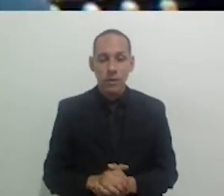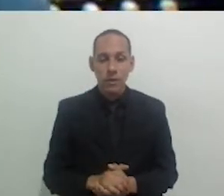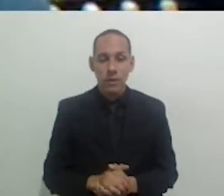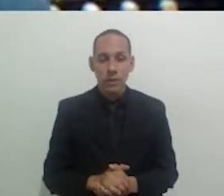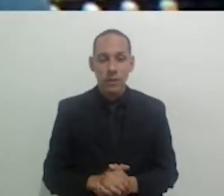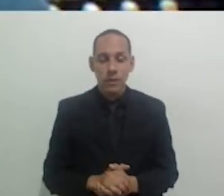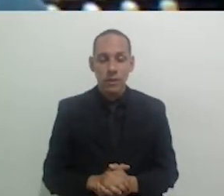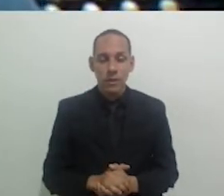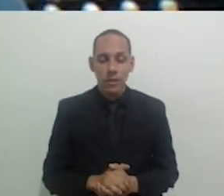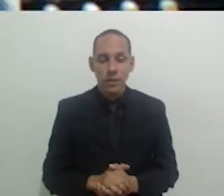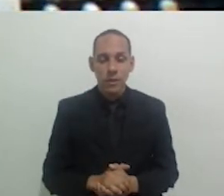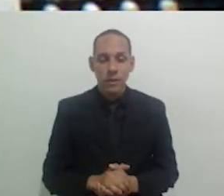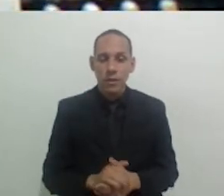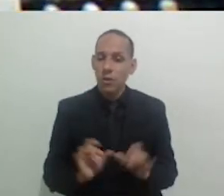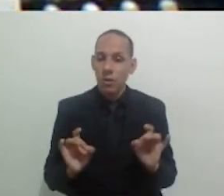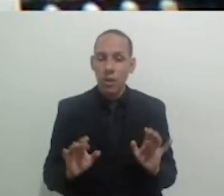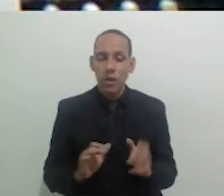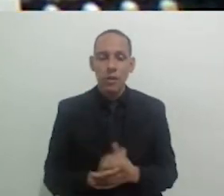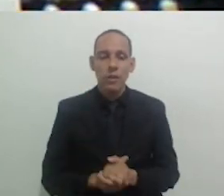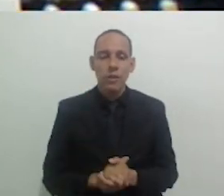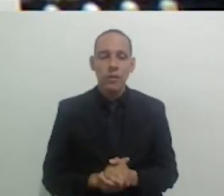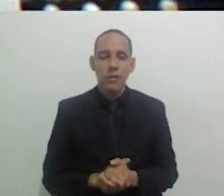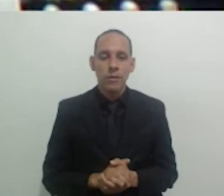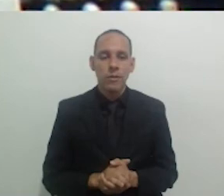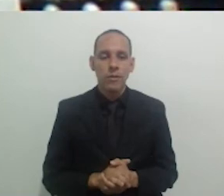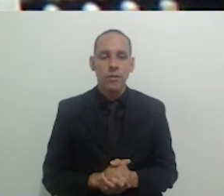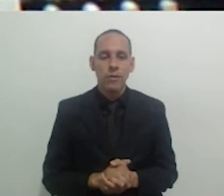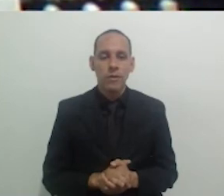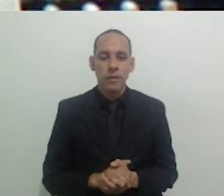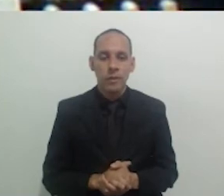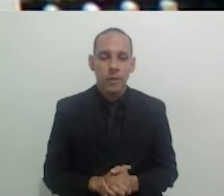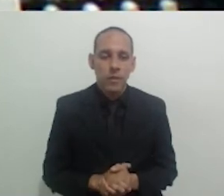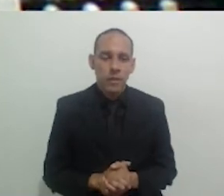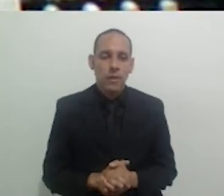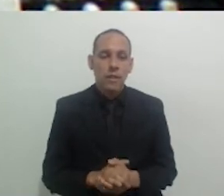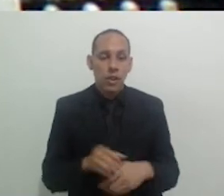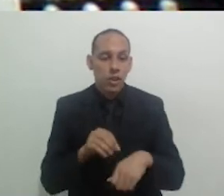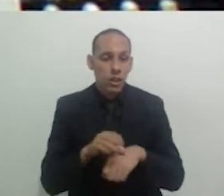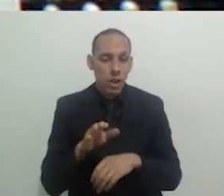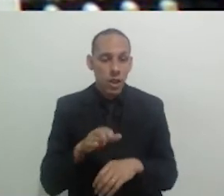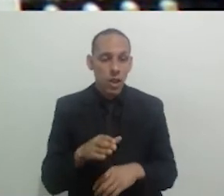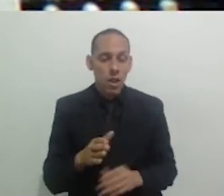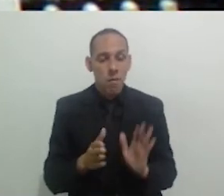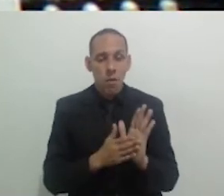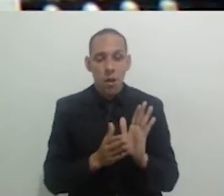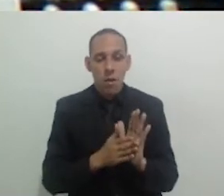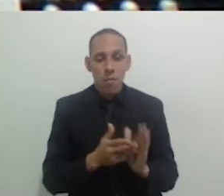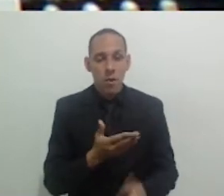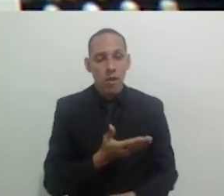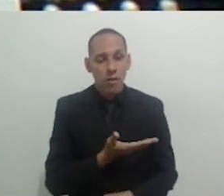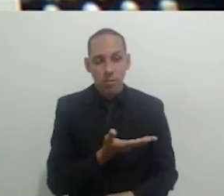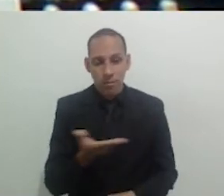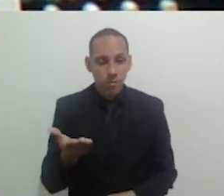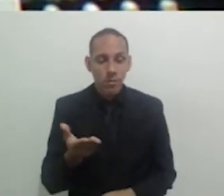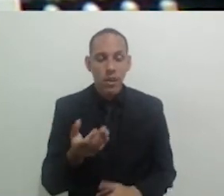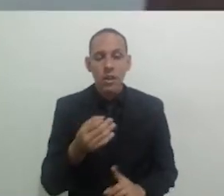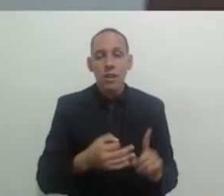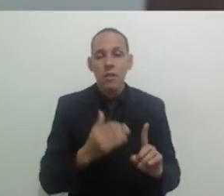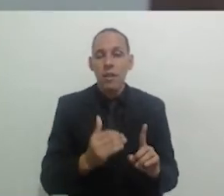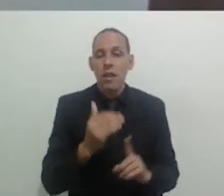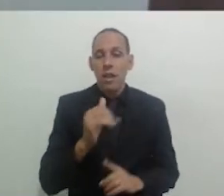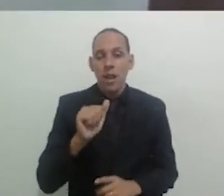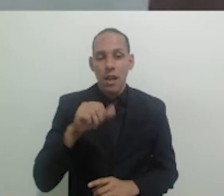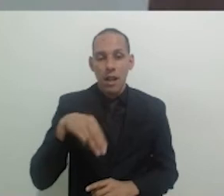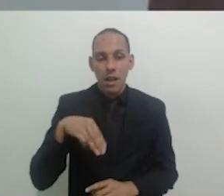era somente. Então, vamos... Indicações e propostas dos colegas. Desembargador Amauri. Senhor presidente, no primeiro